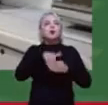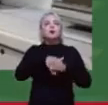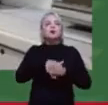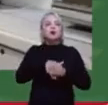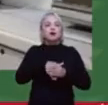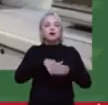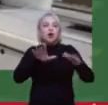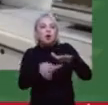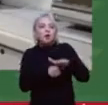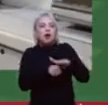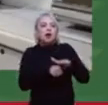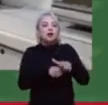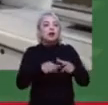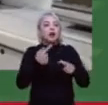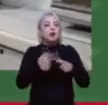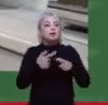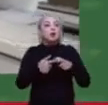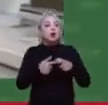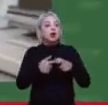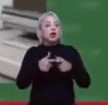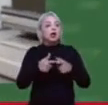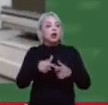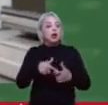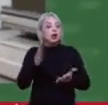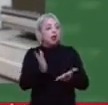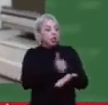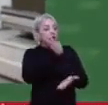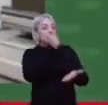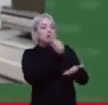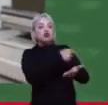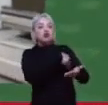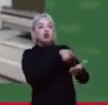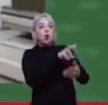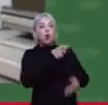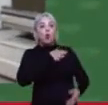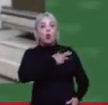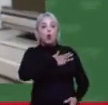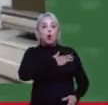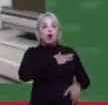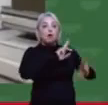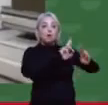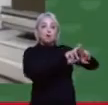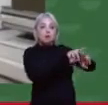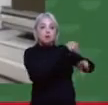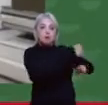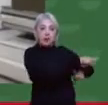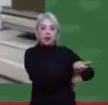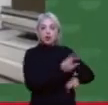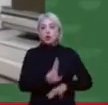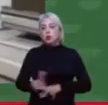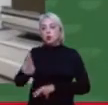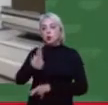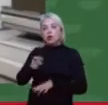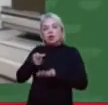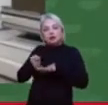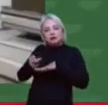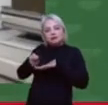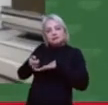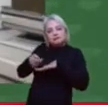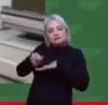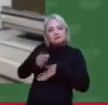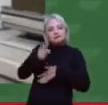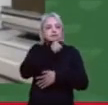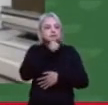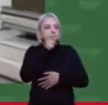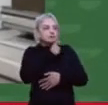eletrônica, foi roubada porque o Moro tirou o Lula na mão grande para não ser candidato, foi roubada porque eles utilizaram de fake news e mentira, e foi